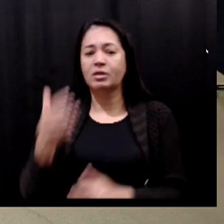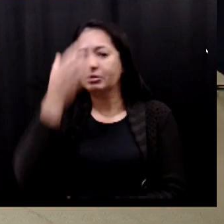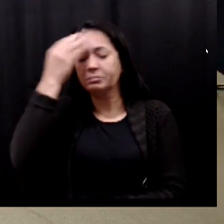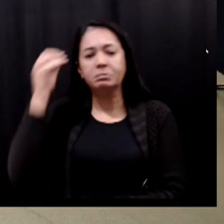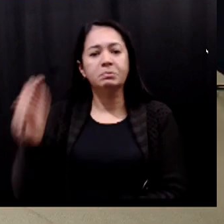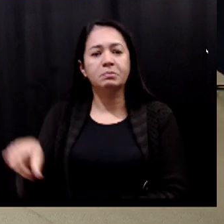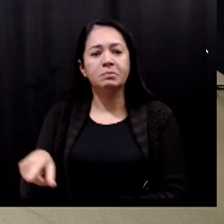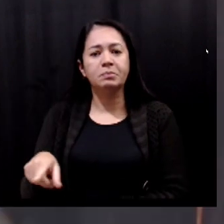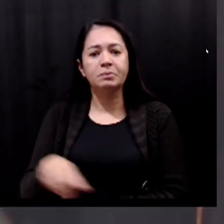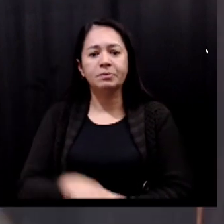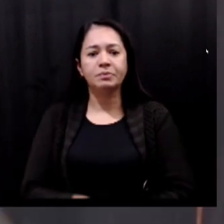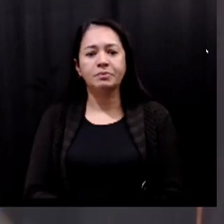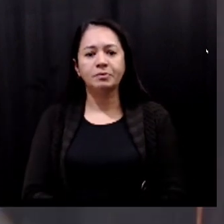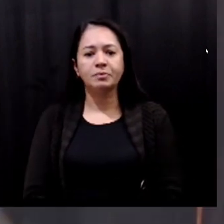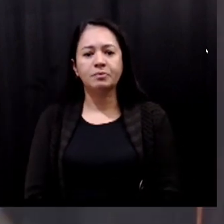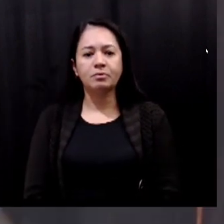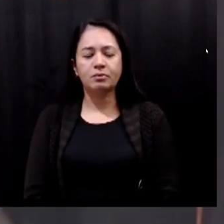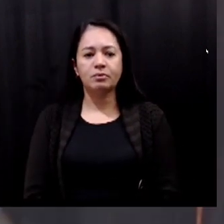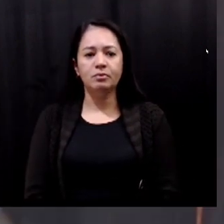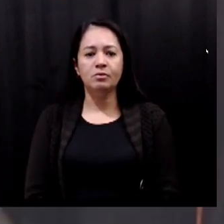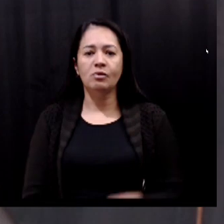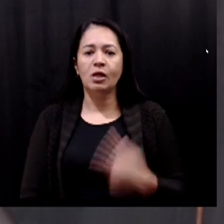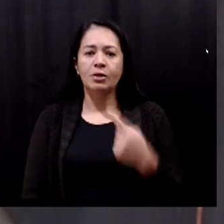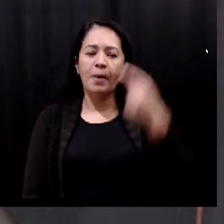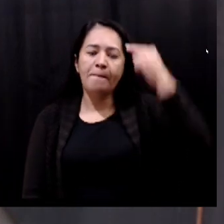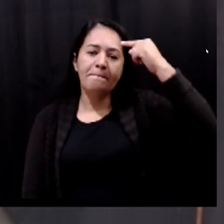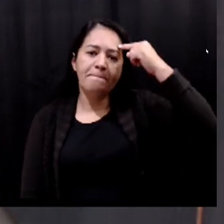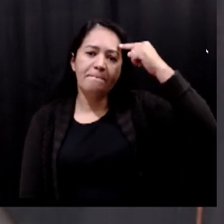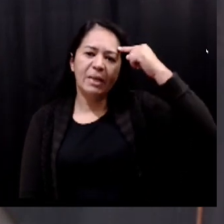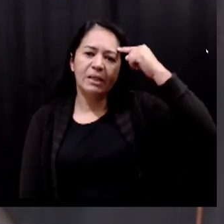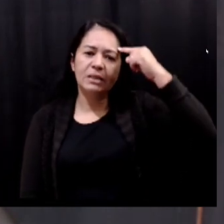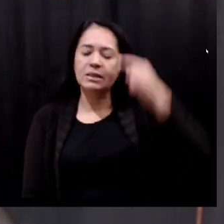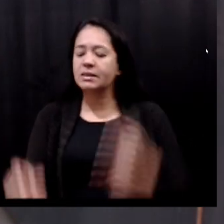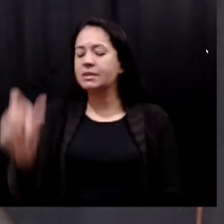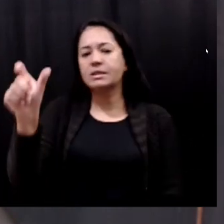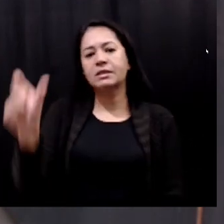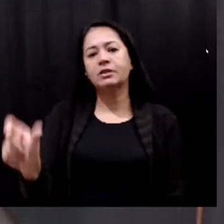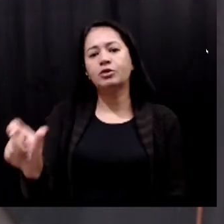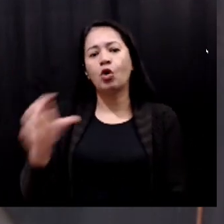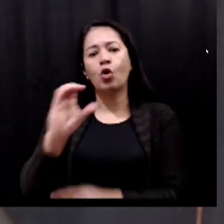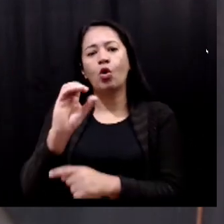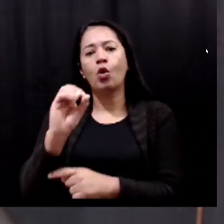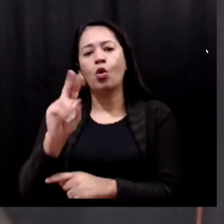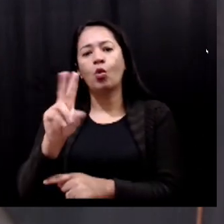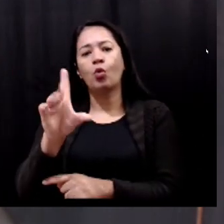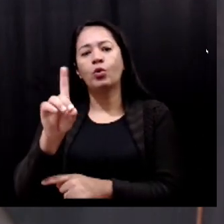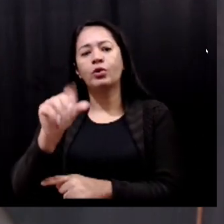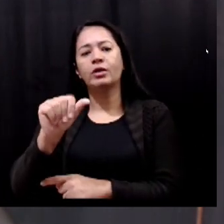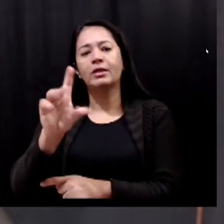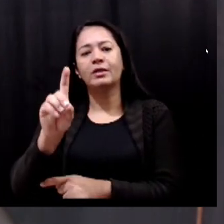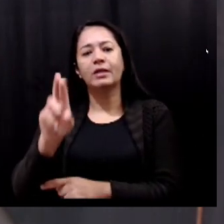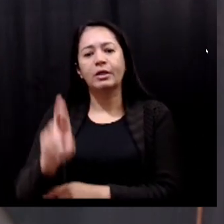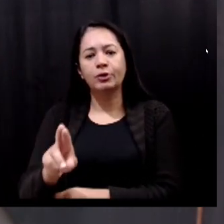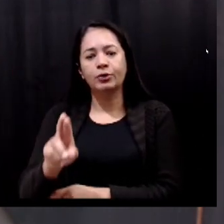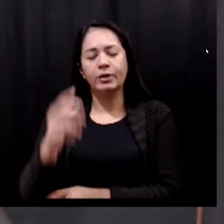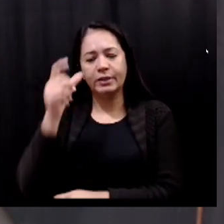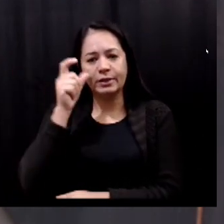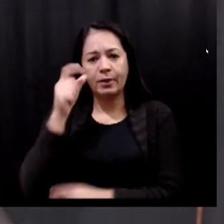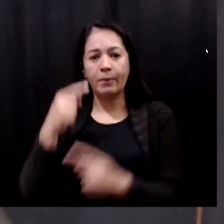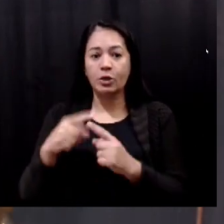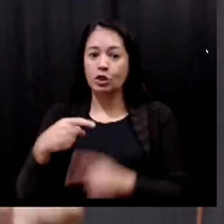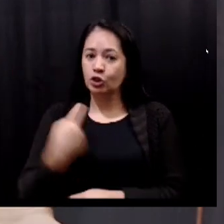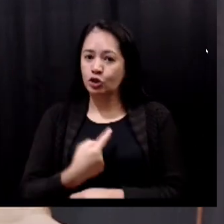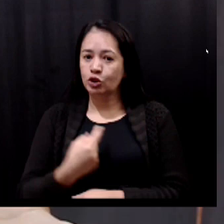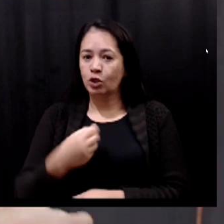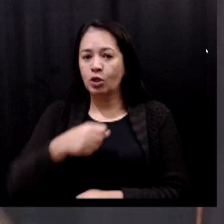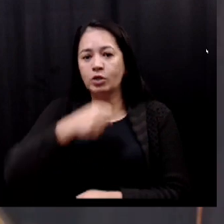quando a gente pensa no cuidador, porque todos nós um dia vamos envelhecer. E com esse envelhecimento, a primeira pergunta é